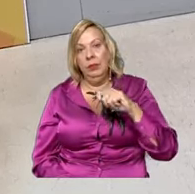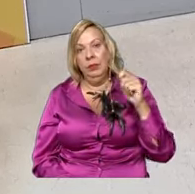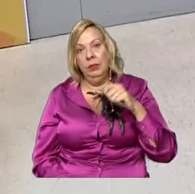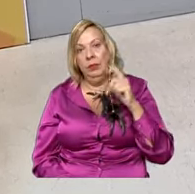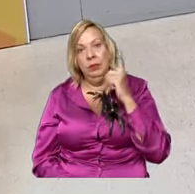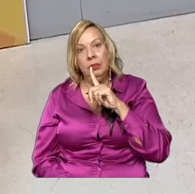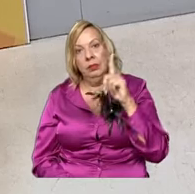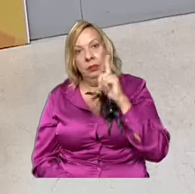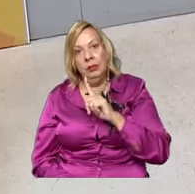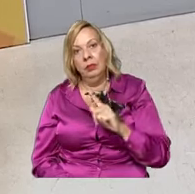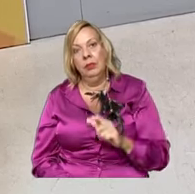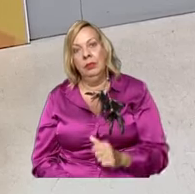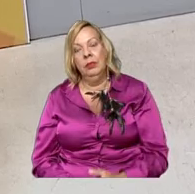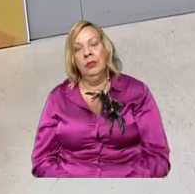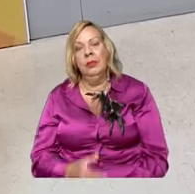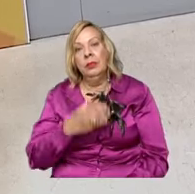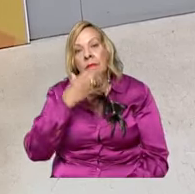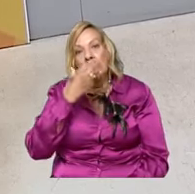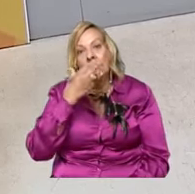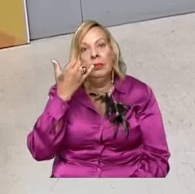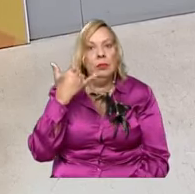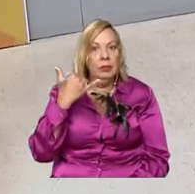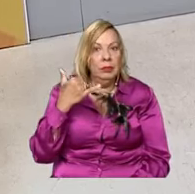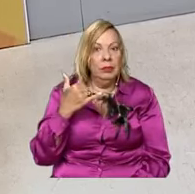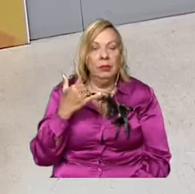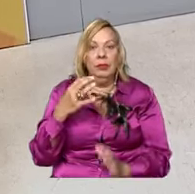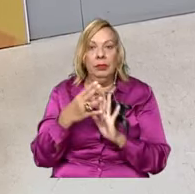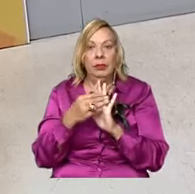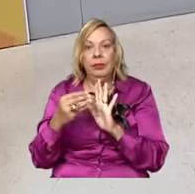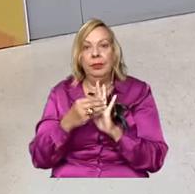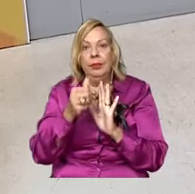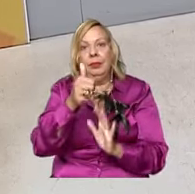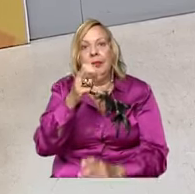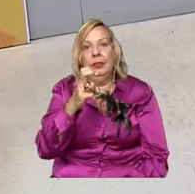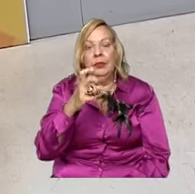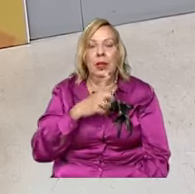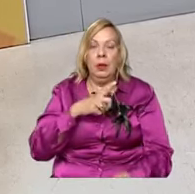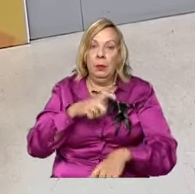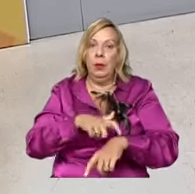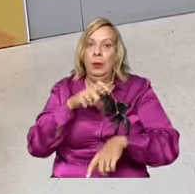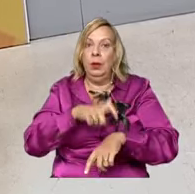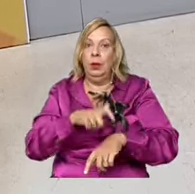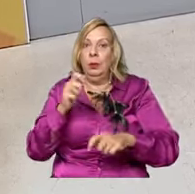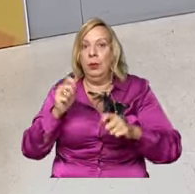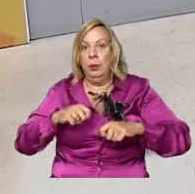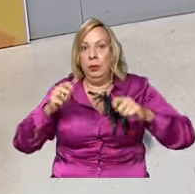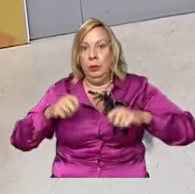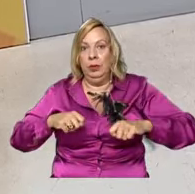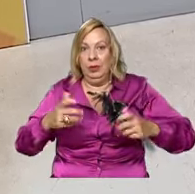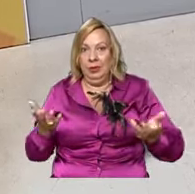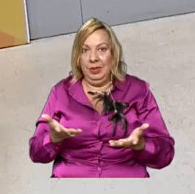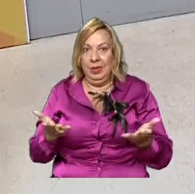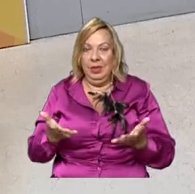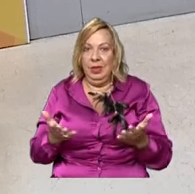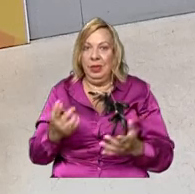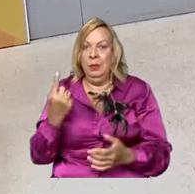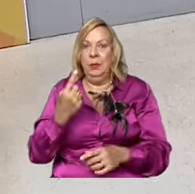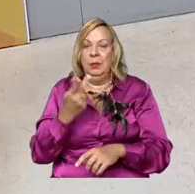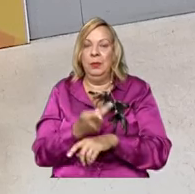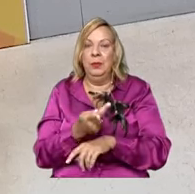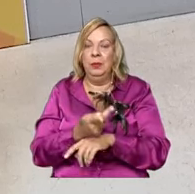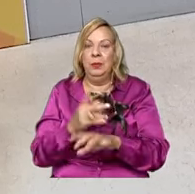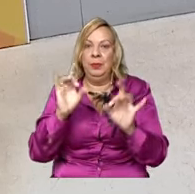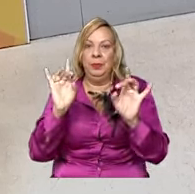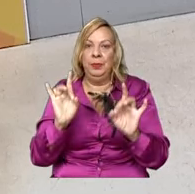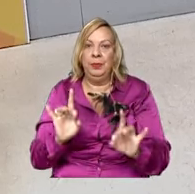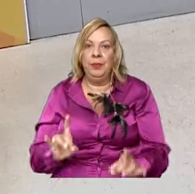prêmio, um iPhone 15, 22 bolinhas já sorteadas. E agora, a qualquer momento, teremos a definição do nosso primeiro prêmio